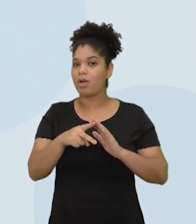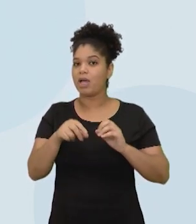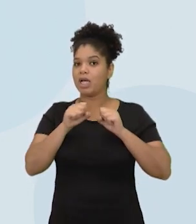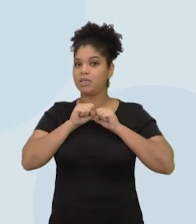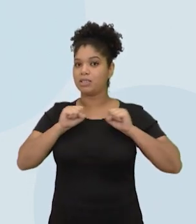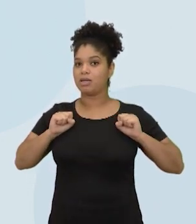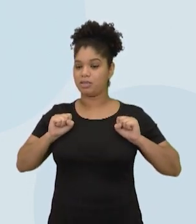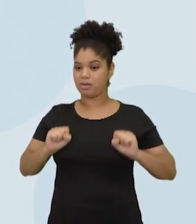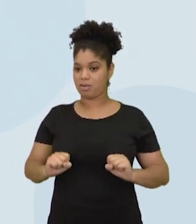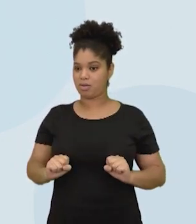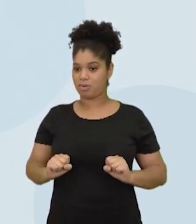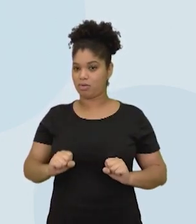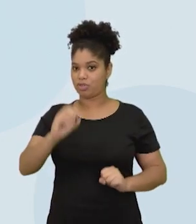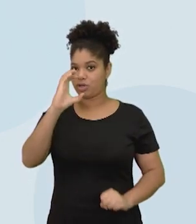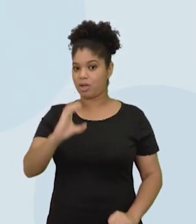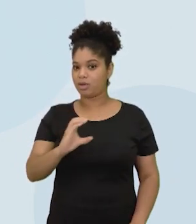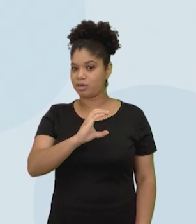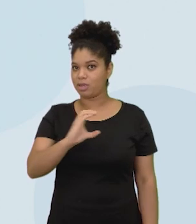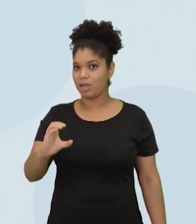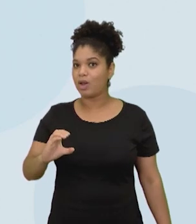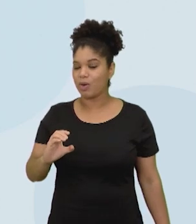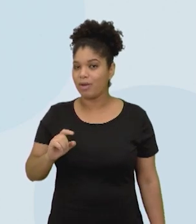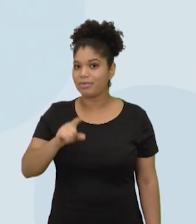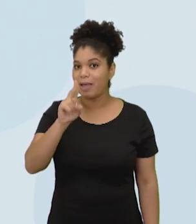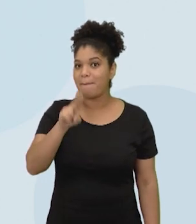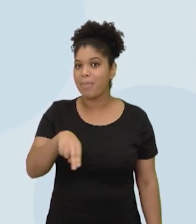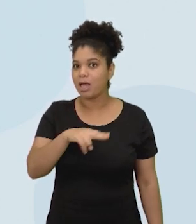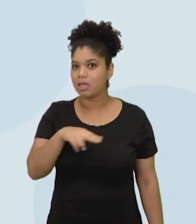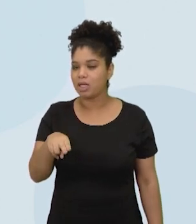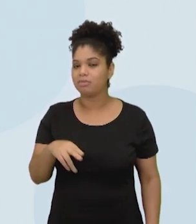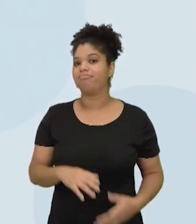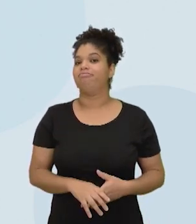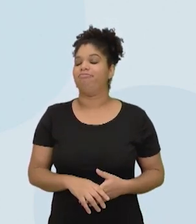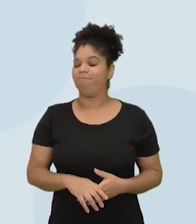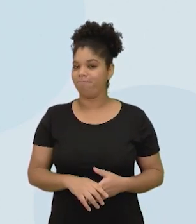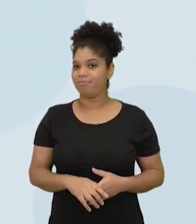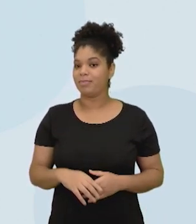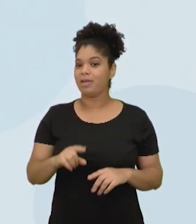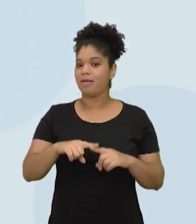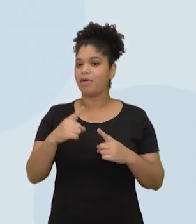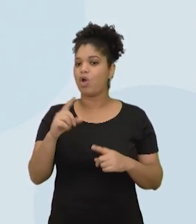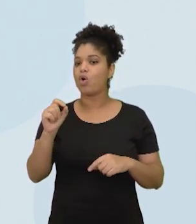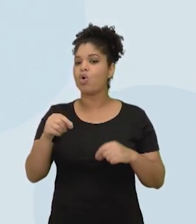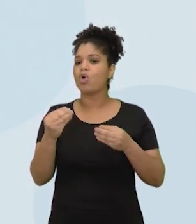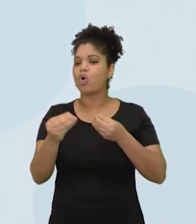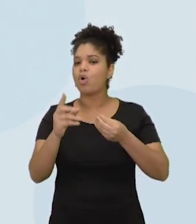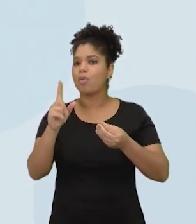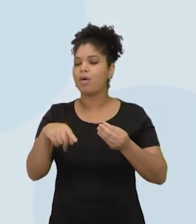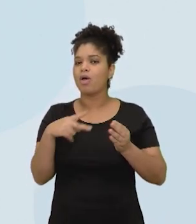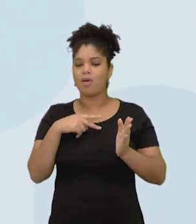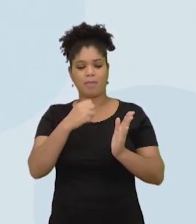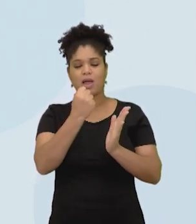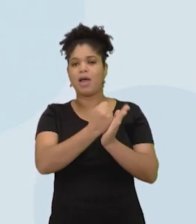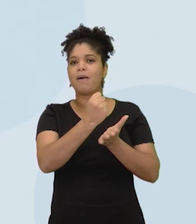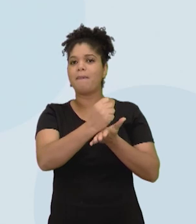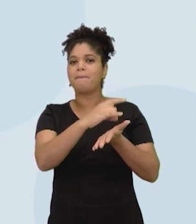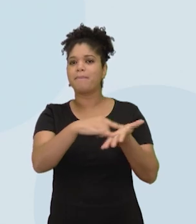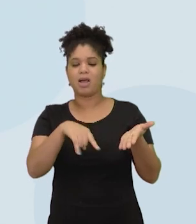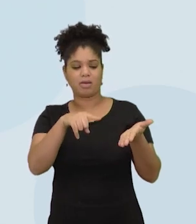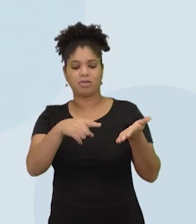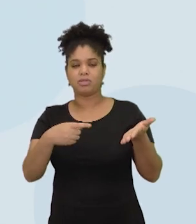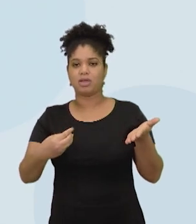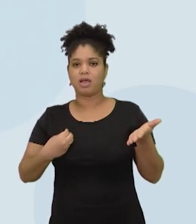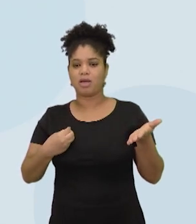Que absurdo, o pai dele era padre. Teve sua paternidade reconhecida através de uma escritura de reconhecimento e perfiliação de